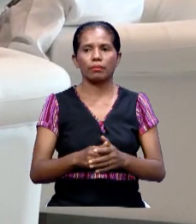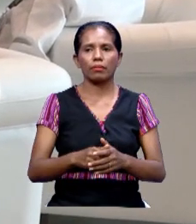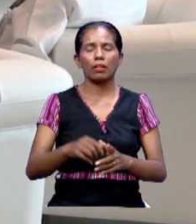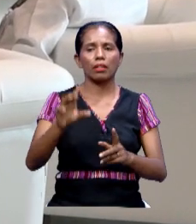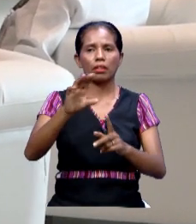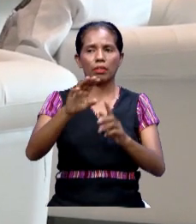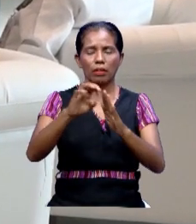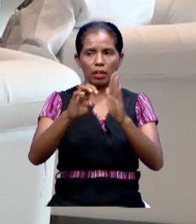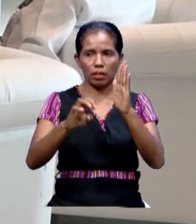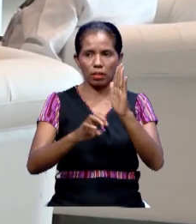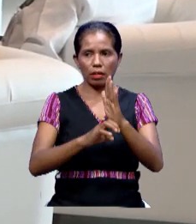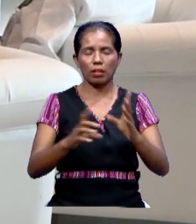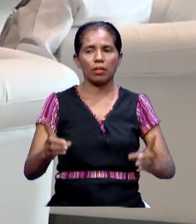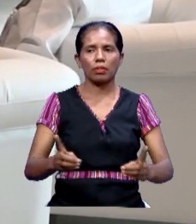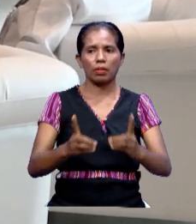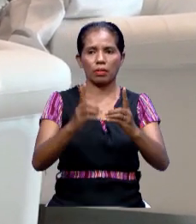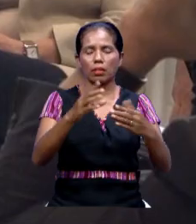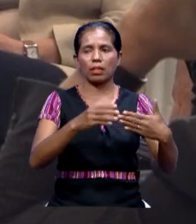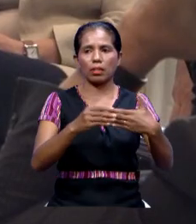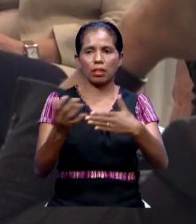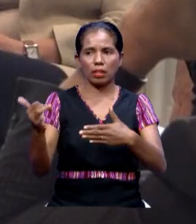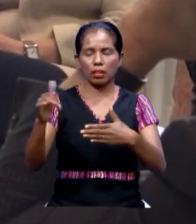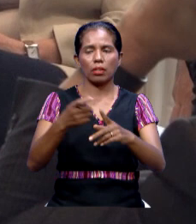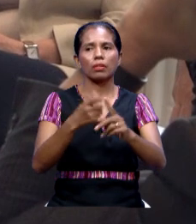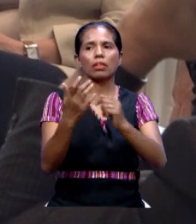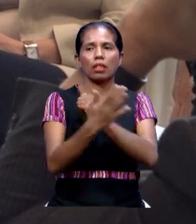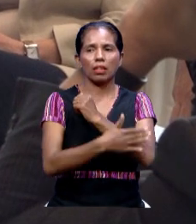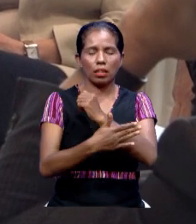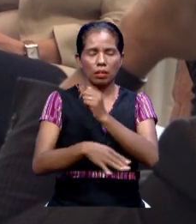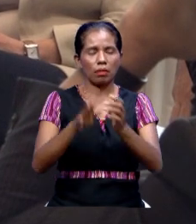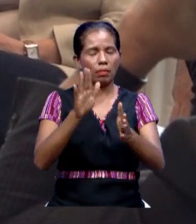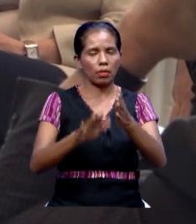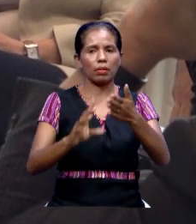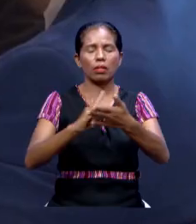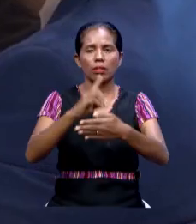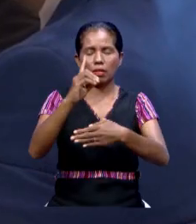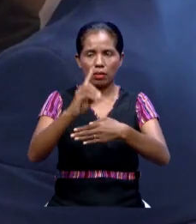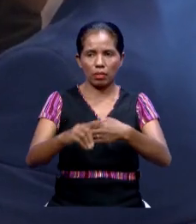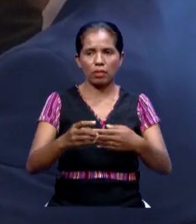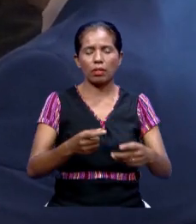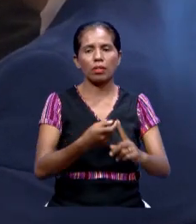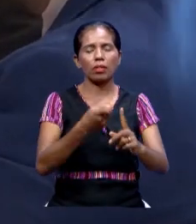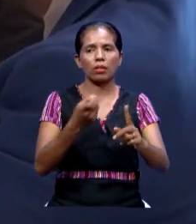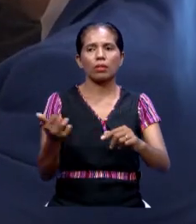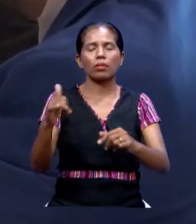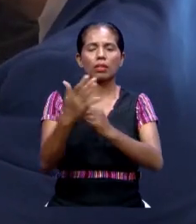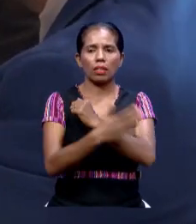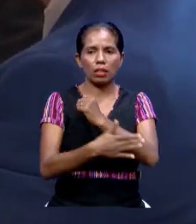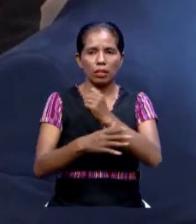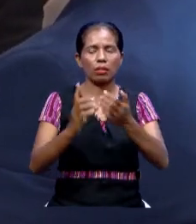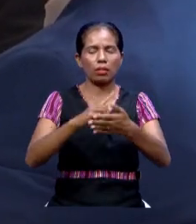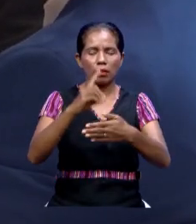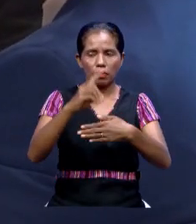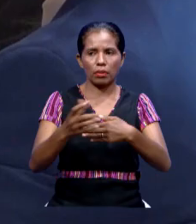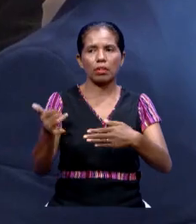estado iha Doha, Qatar, hasoru malu ho líder sira husi nasau menos desenvolvido sira no delegação sira husi nasau desenvolvido